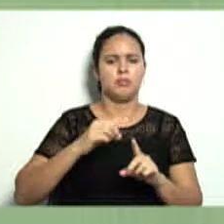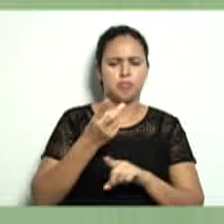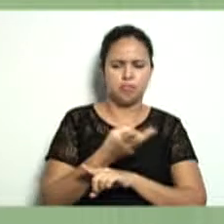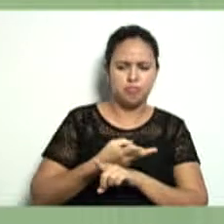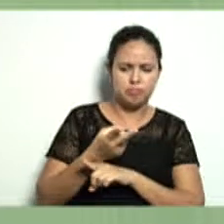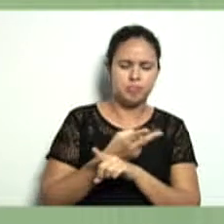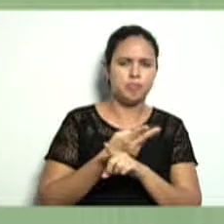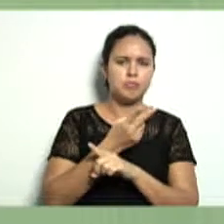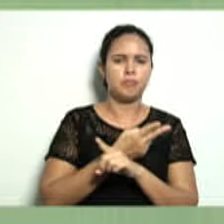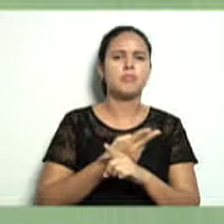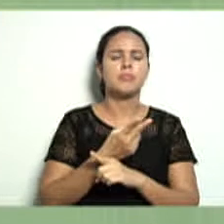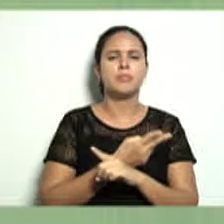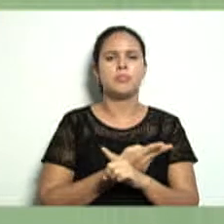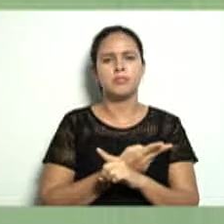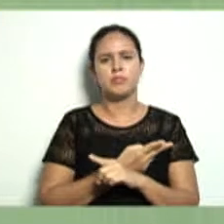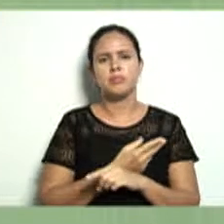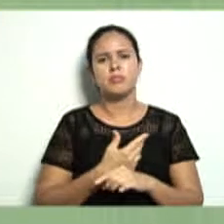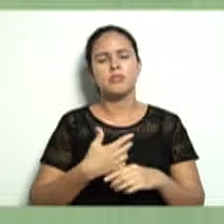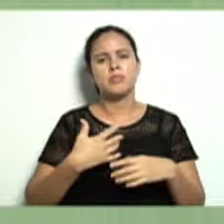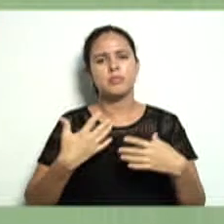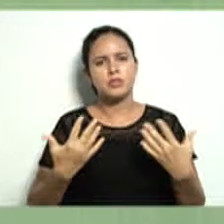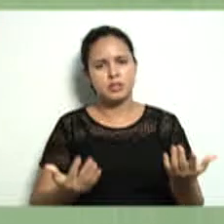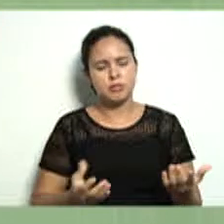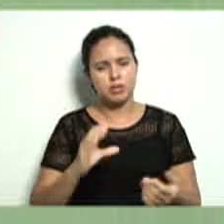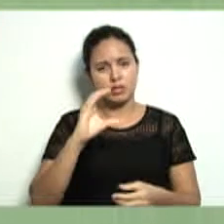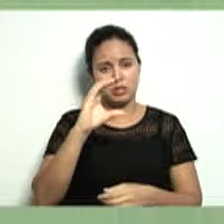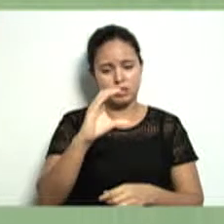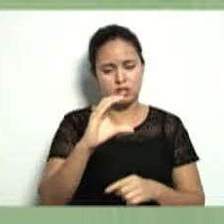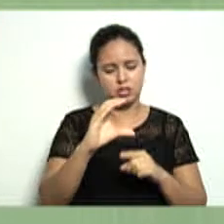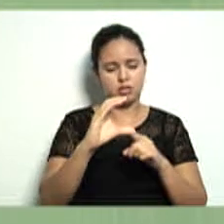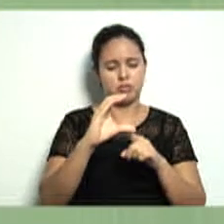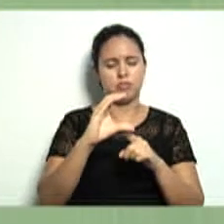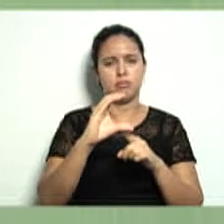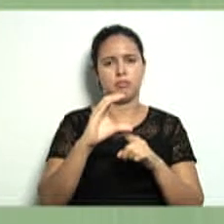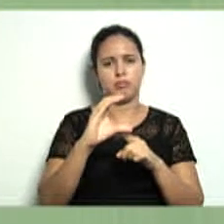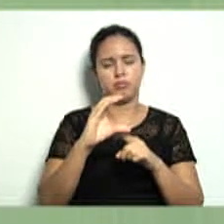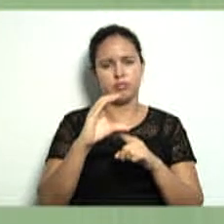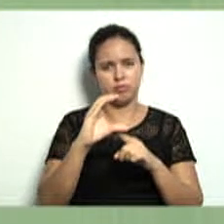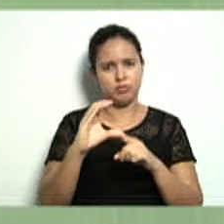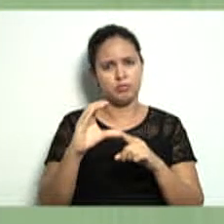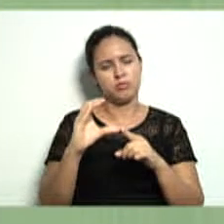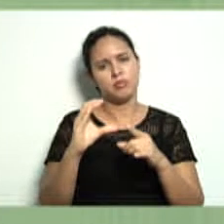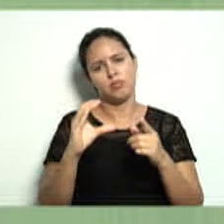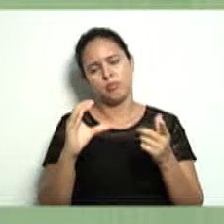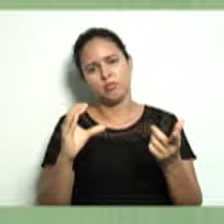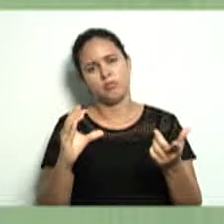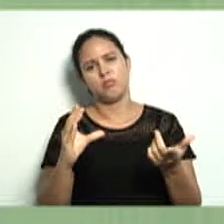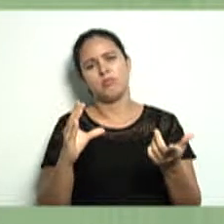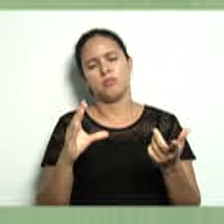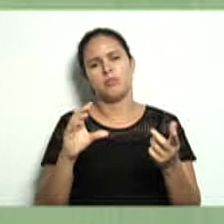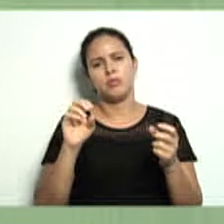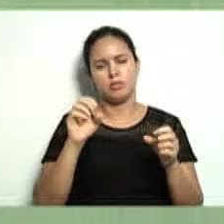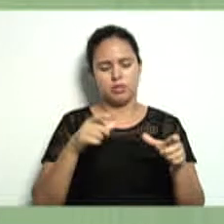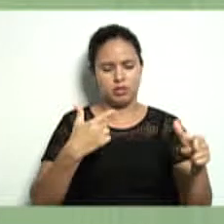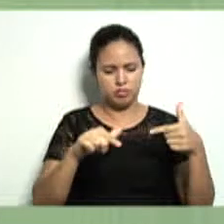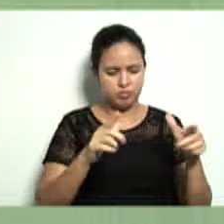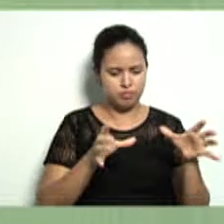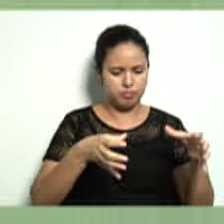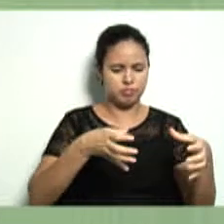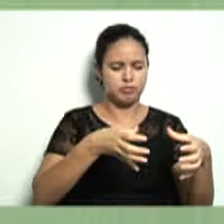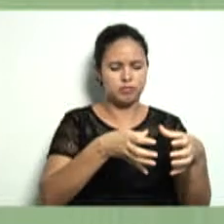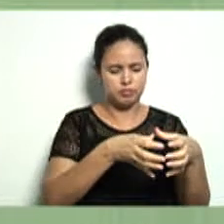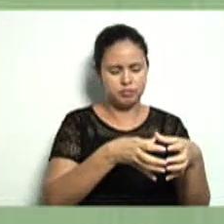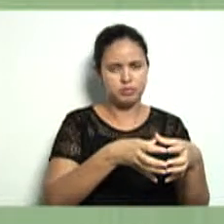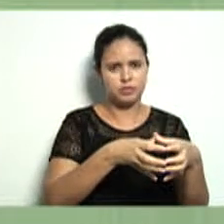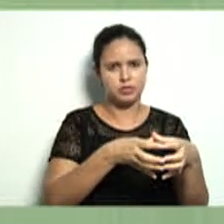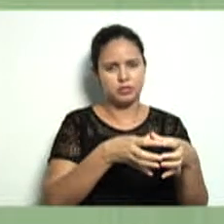Então, essa alternativa, ela não é uma vantagem de se trabalhar em equipe. Então, como